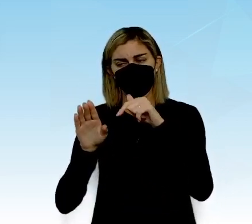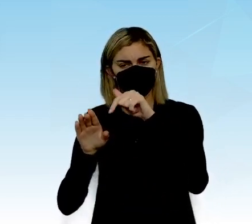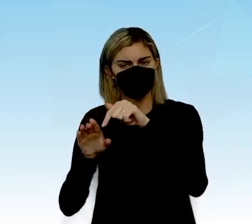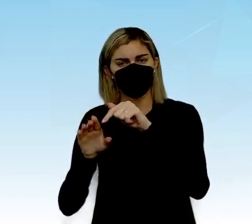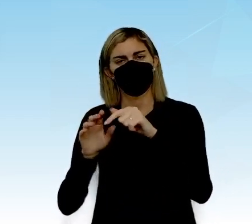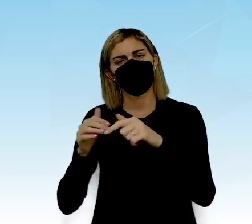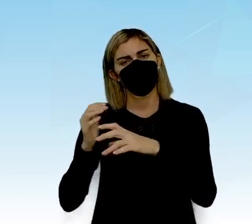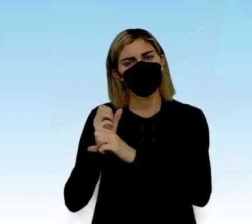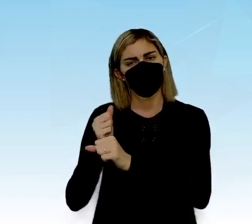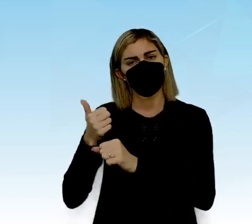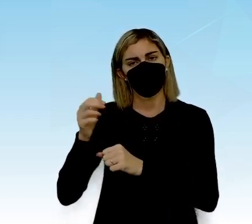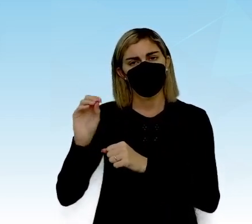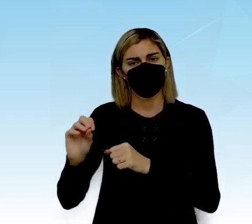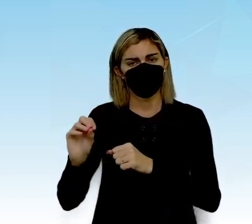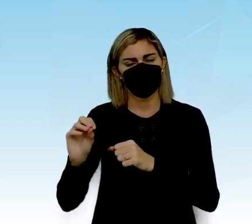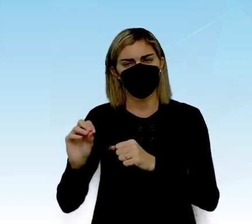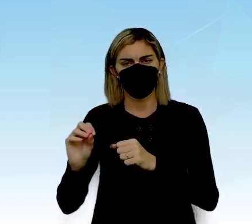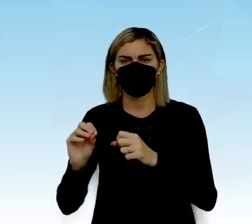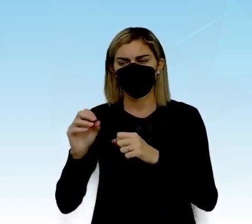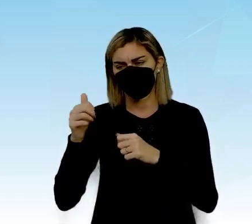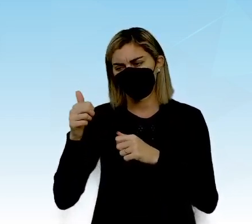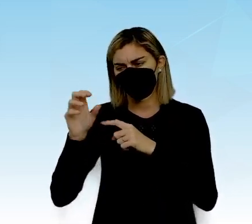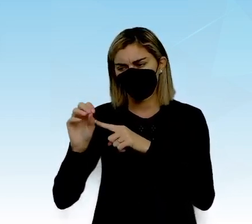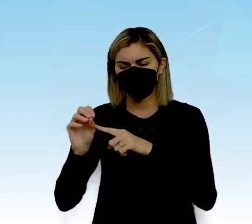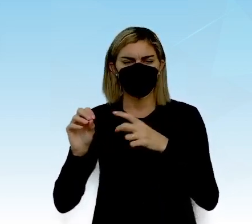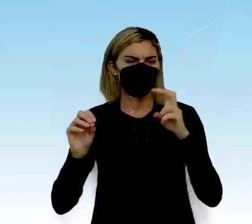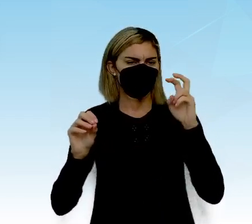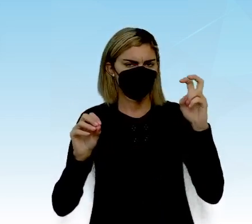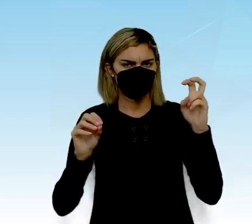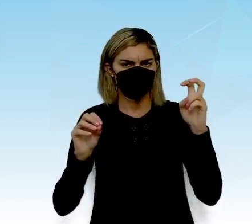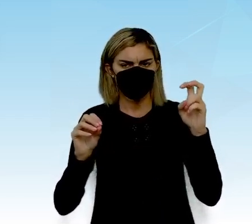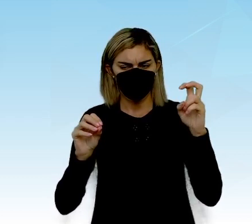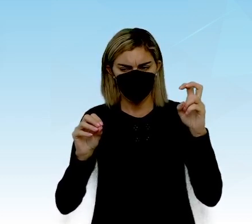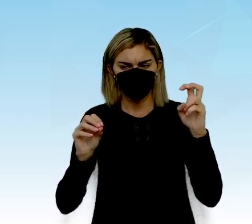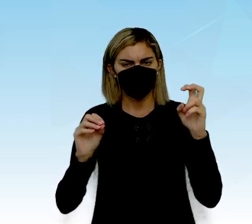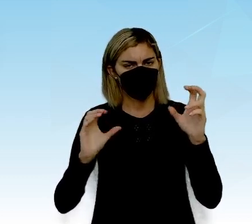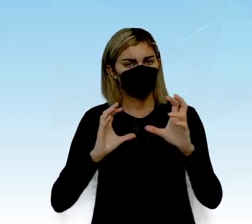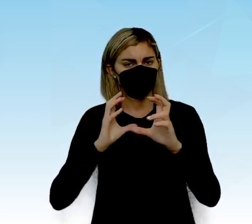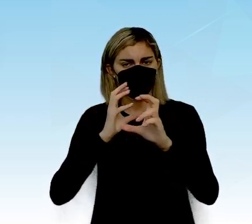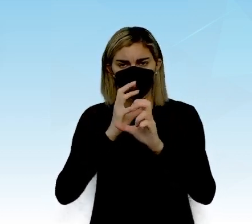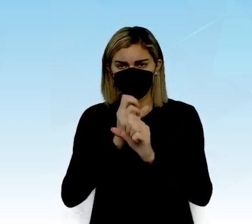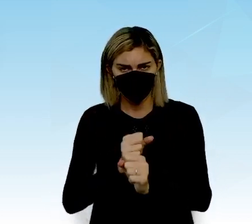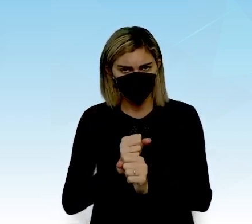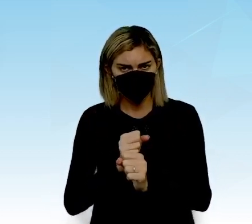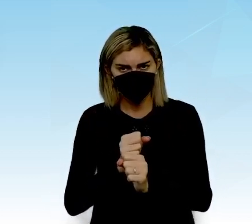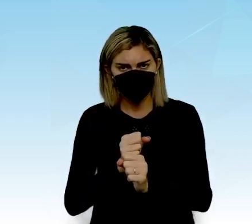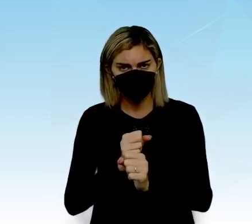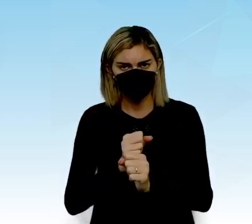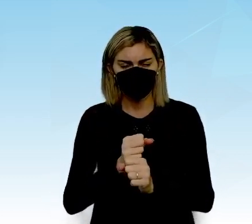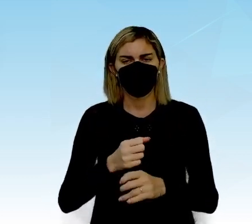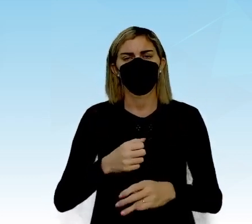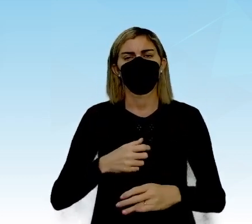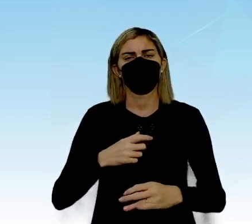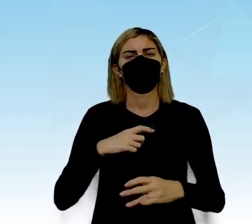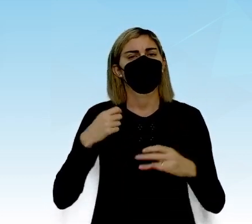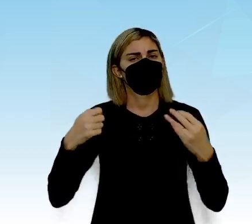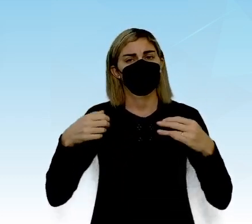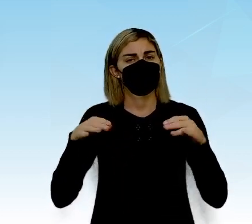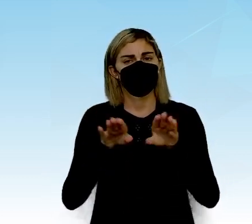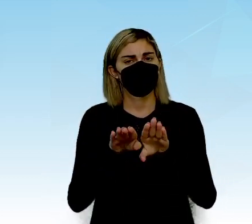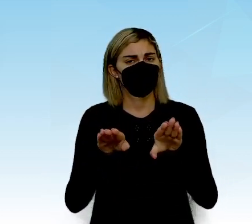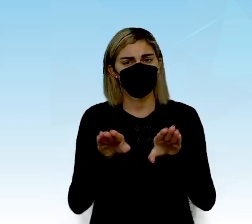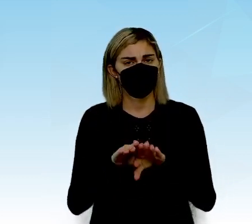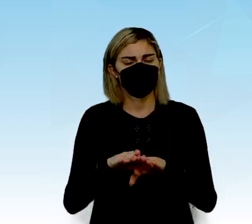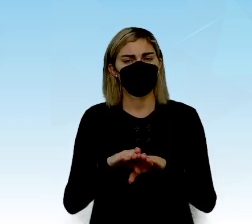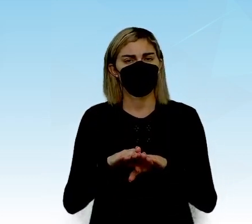com 10. Então a carga se conservou. A soma da carga antes tem que ser igual à soma